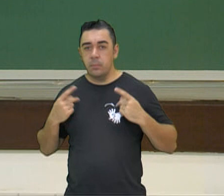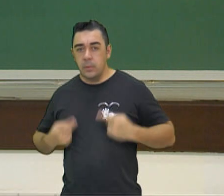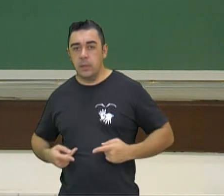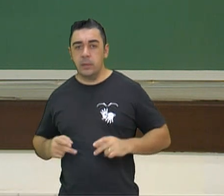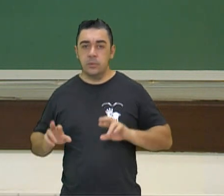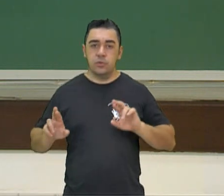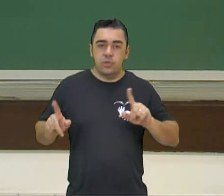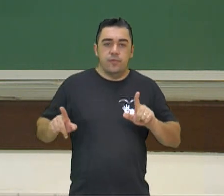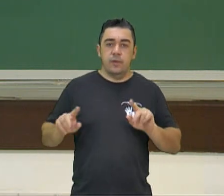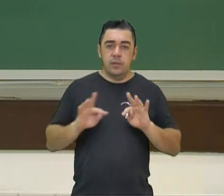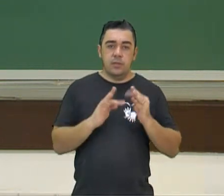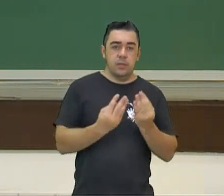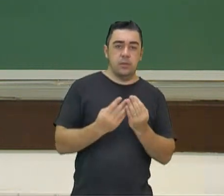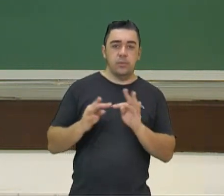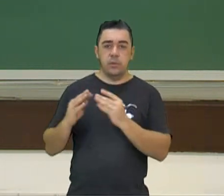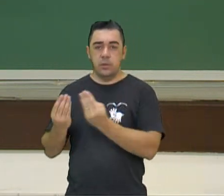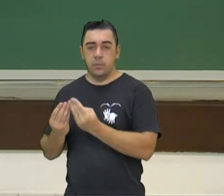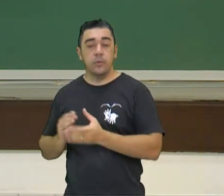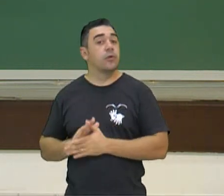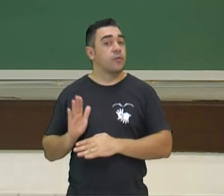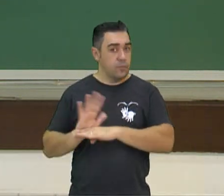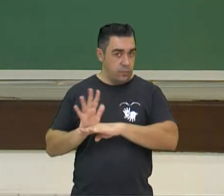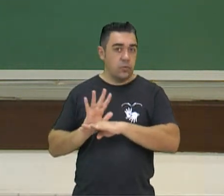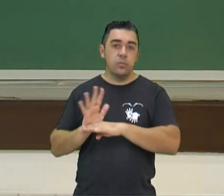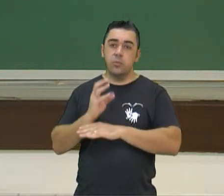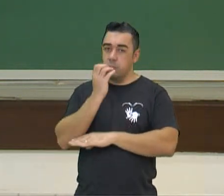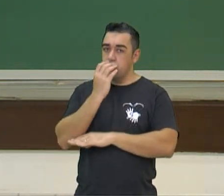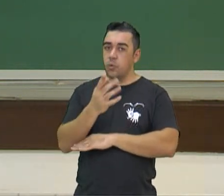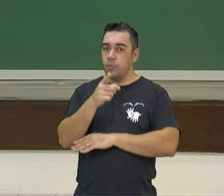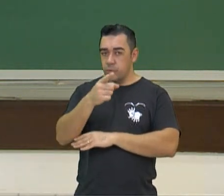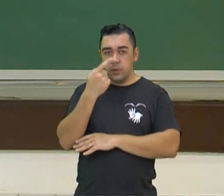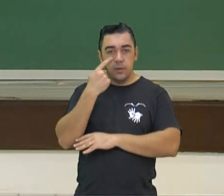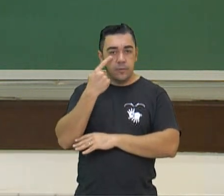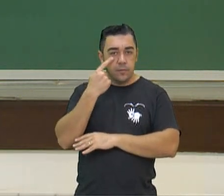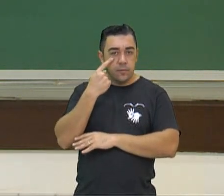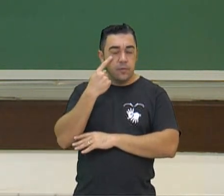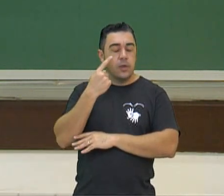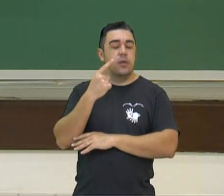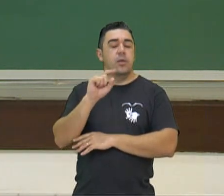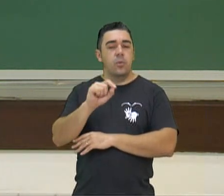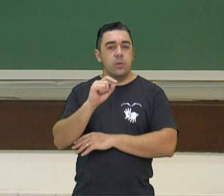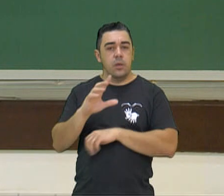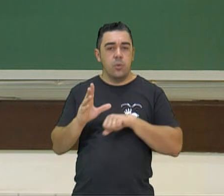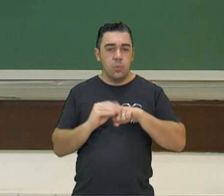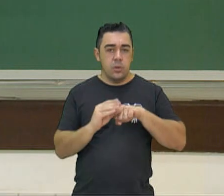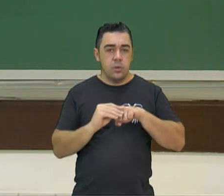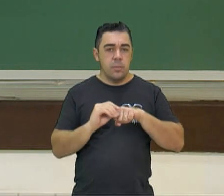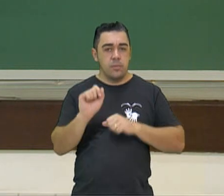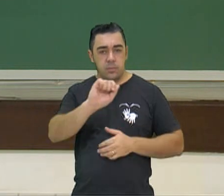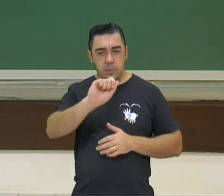a tribos distintas. Um grande filme para você aumentar o seu conhecimento sobre a África.